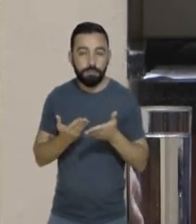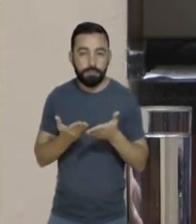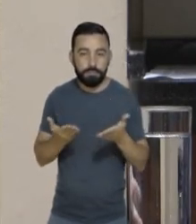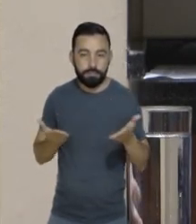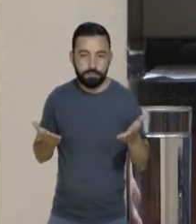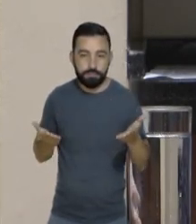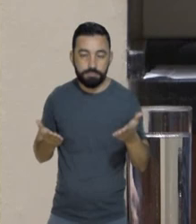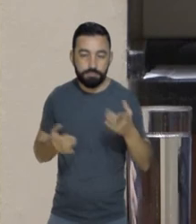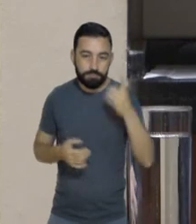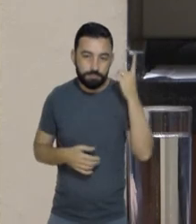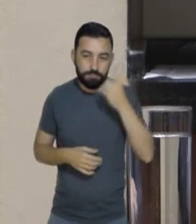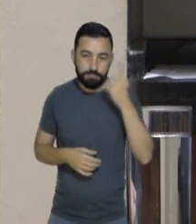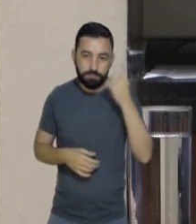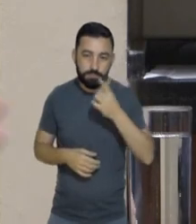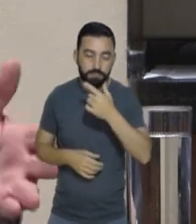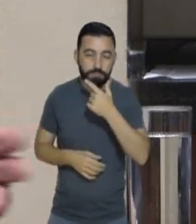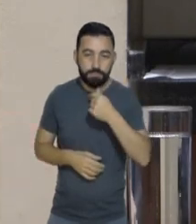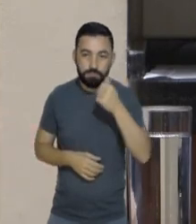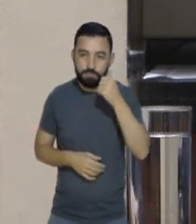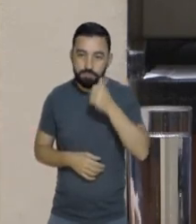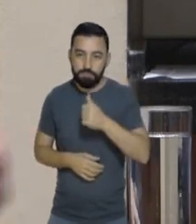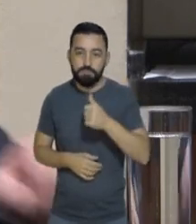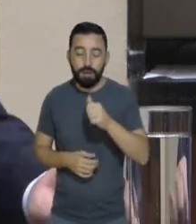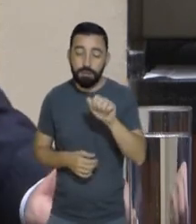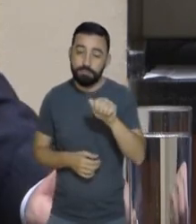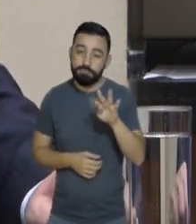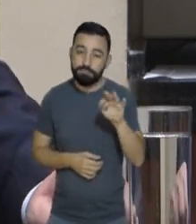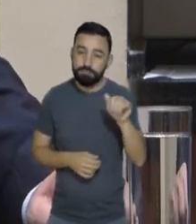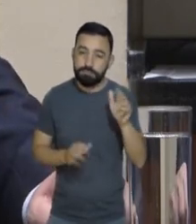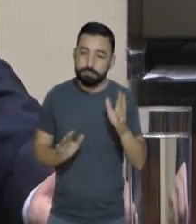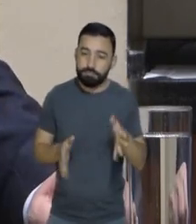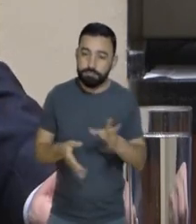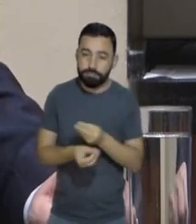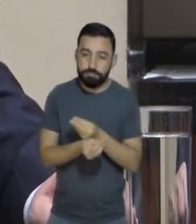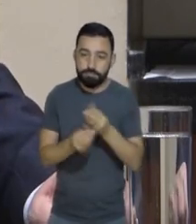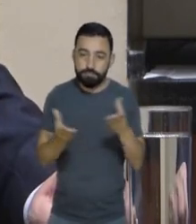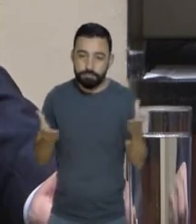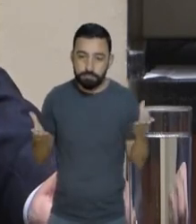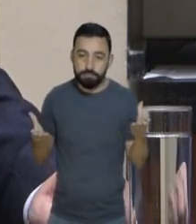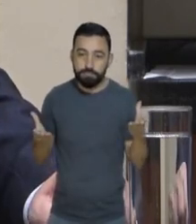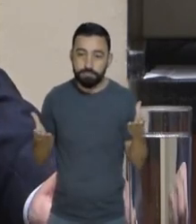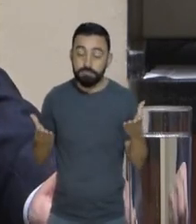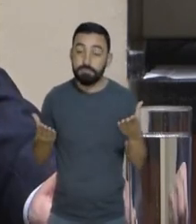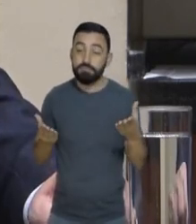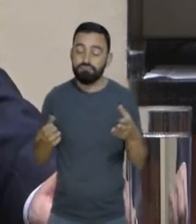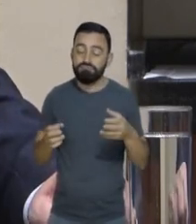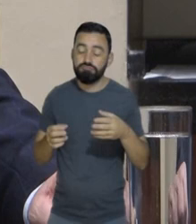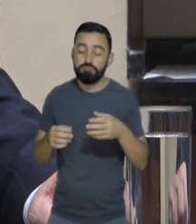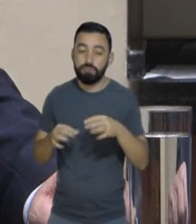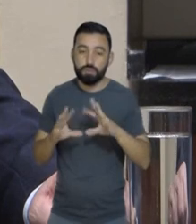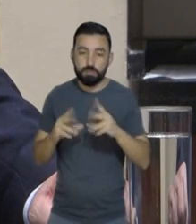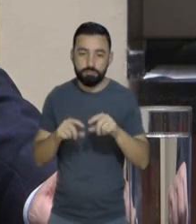aos senhores deputados e deputadas que a ata que foi distribuída aos gabinetes